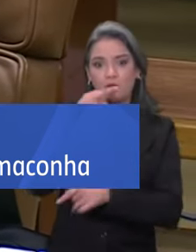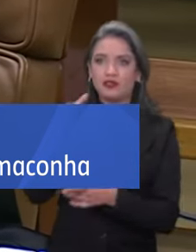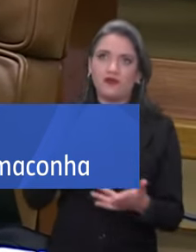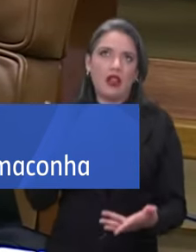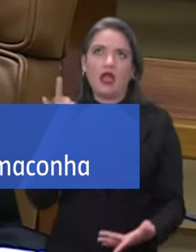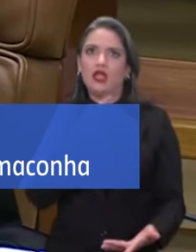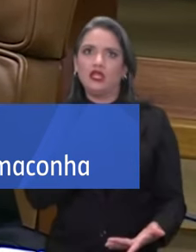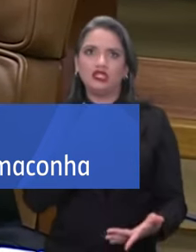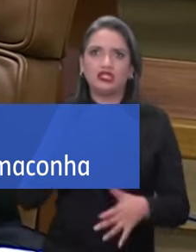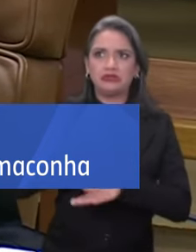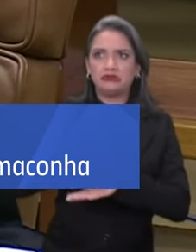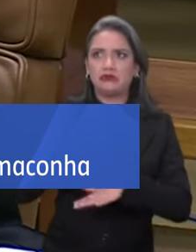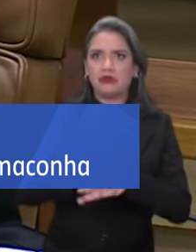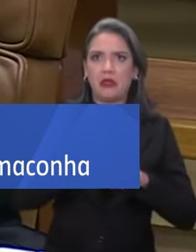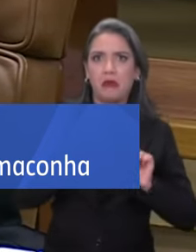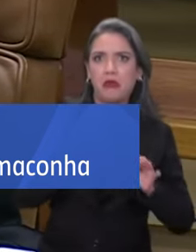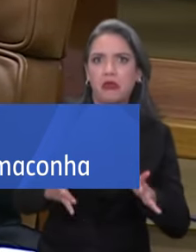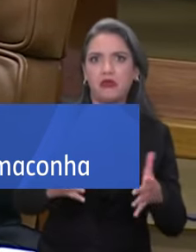ativista.